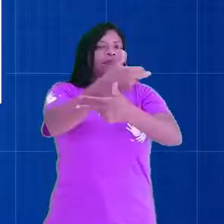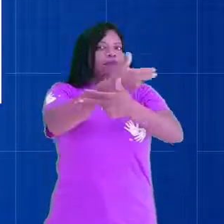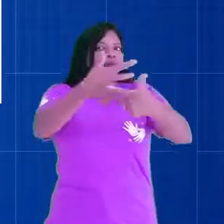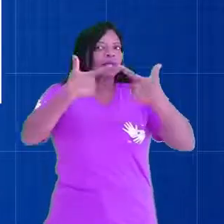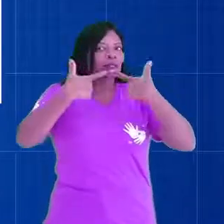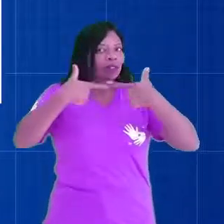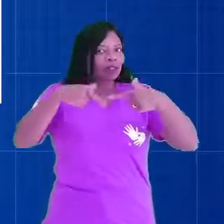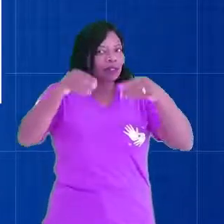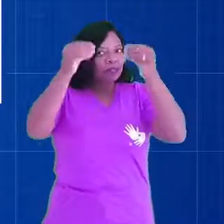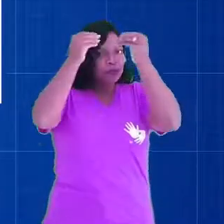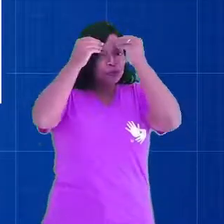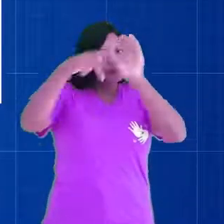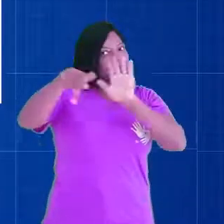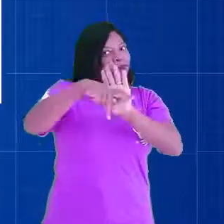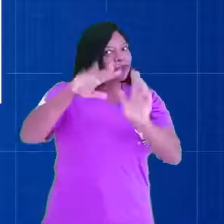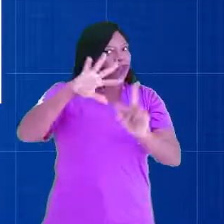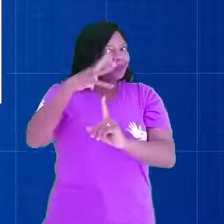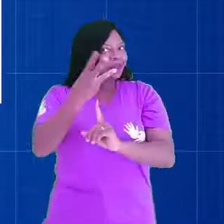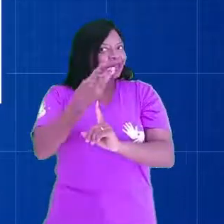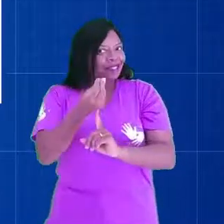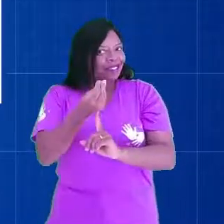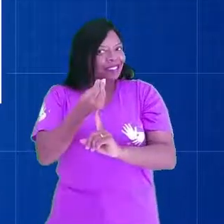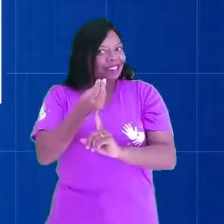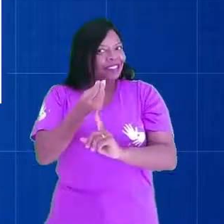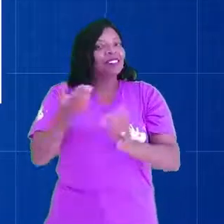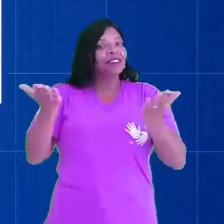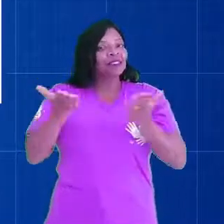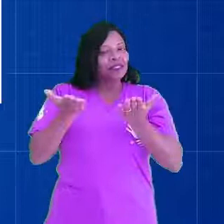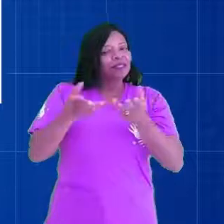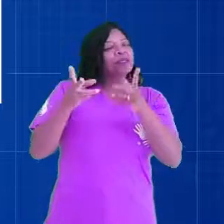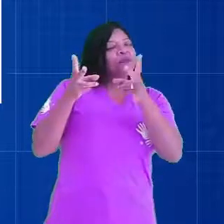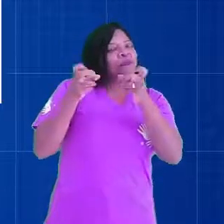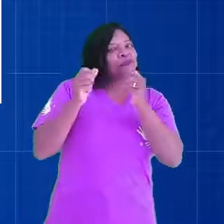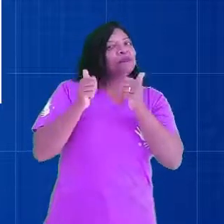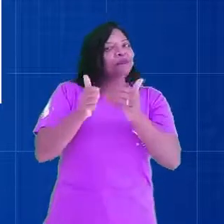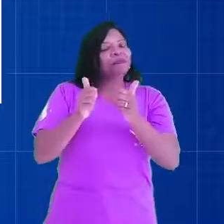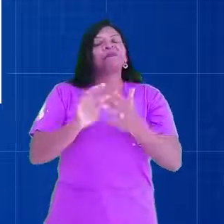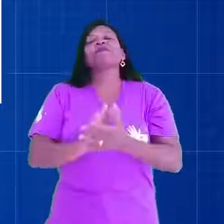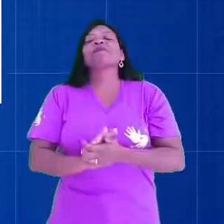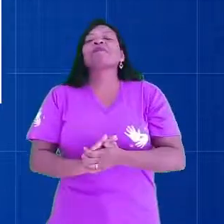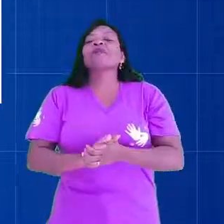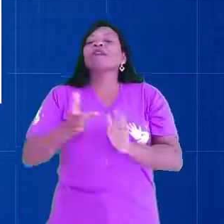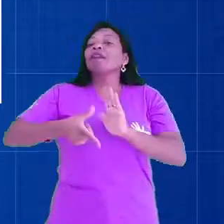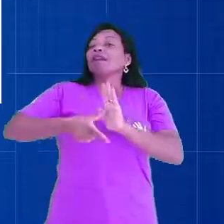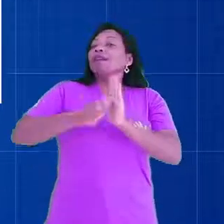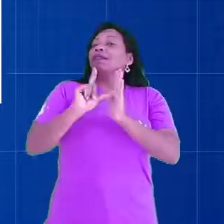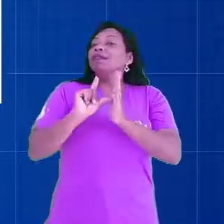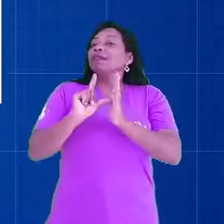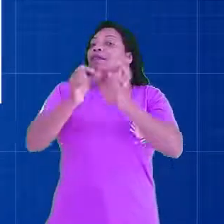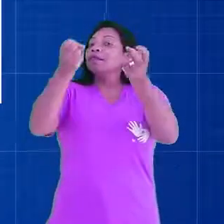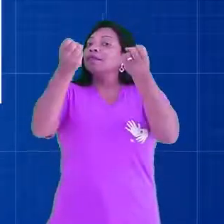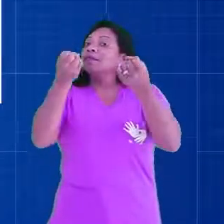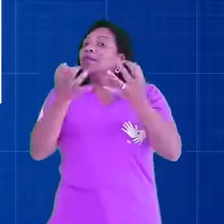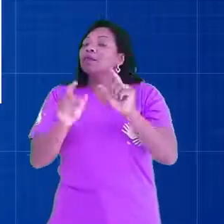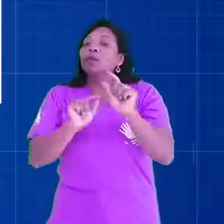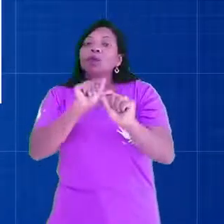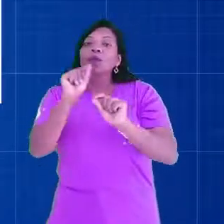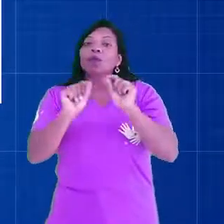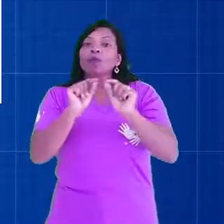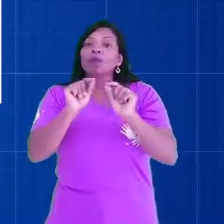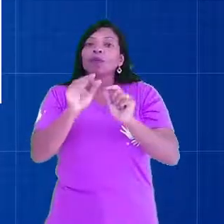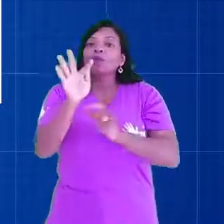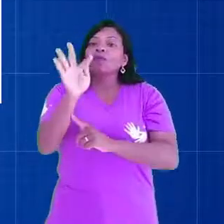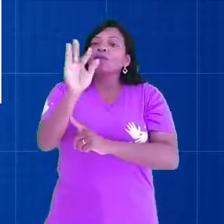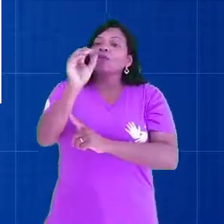vai perceber. Então, antes de falarmos em sombras, a gente tem que falar a respeito de fontes de